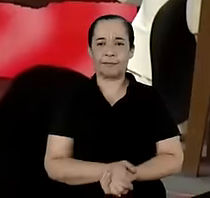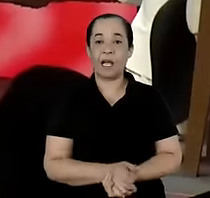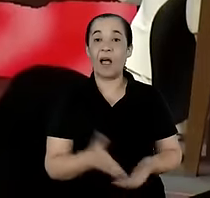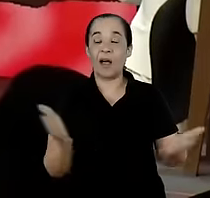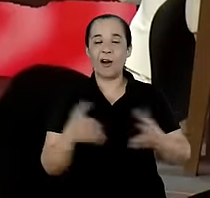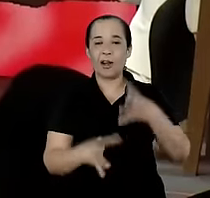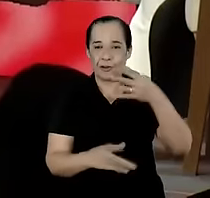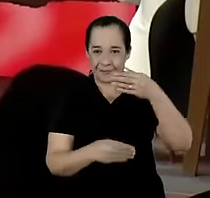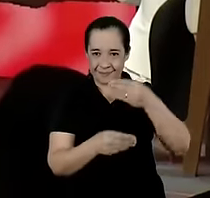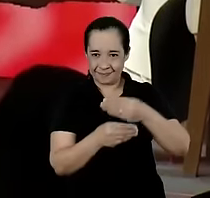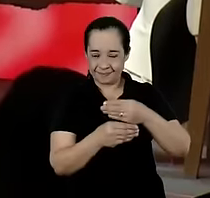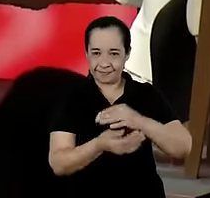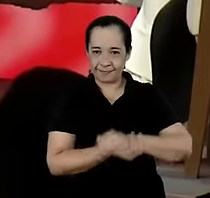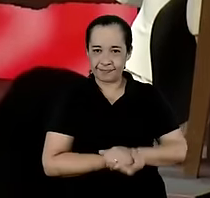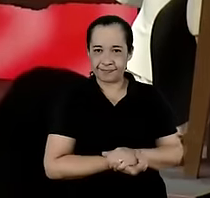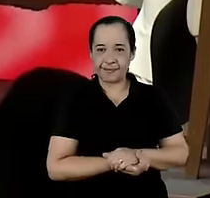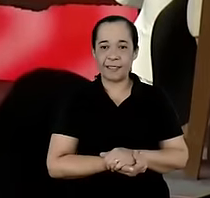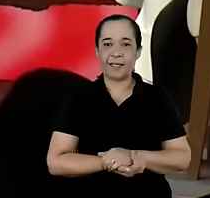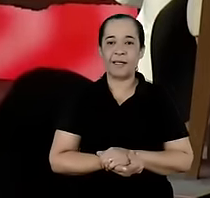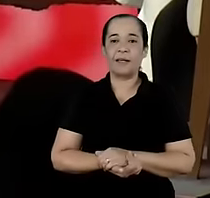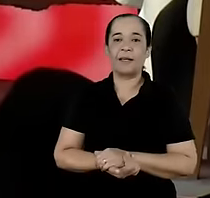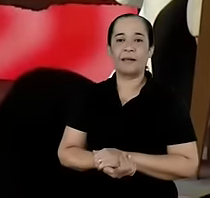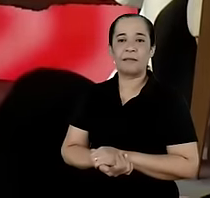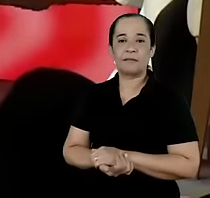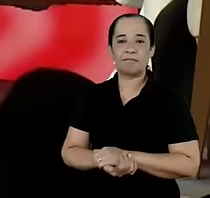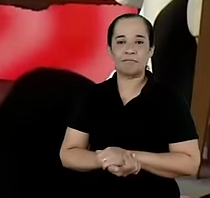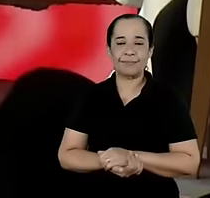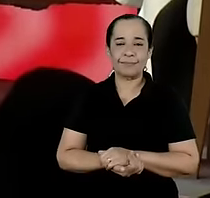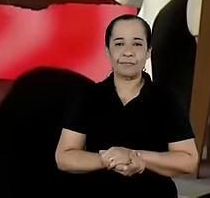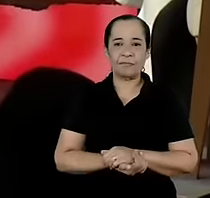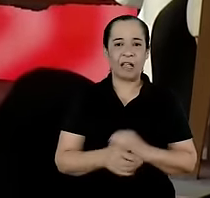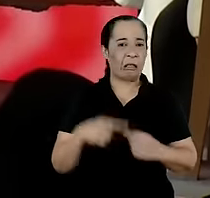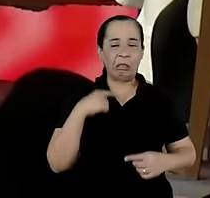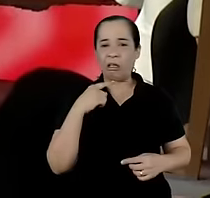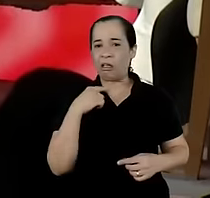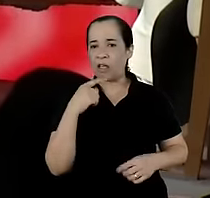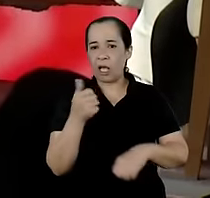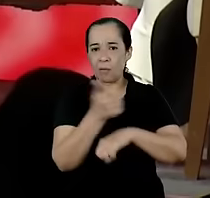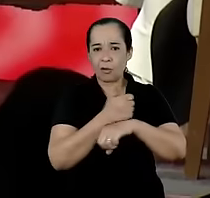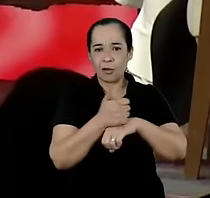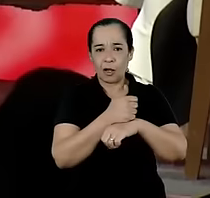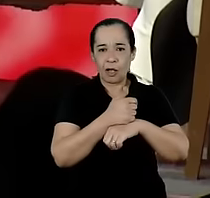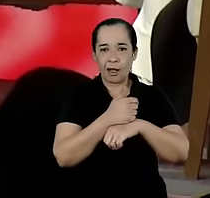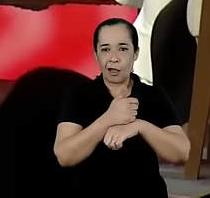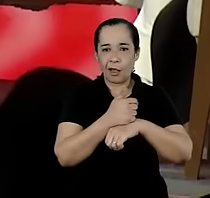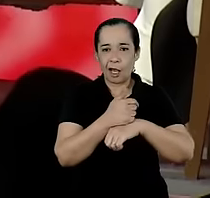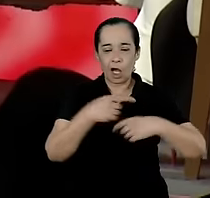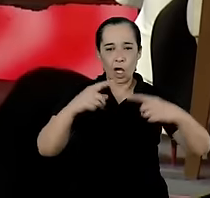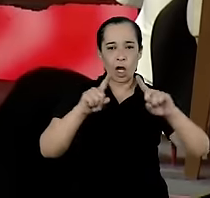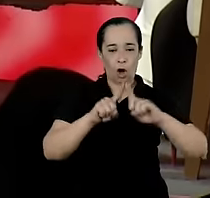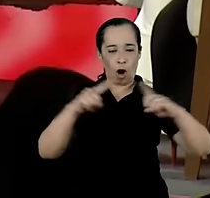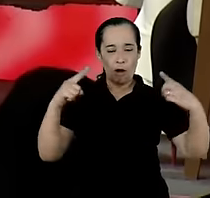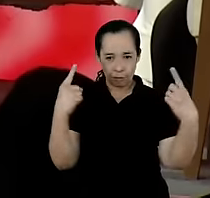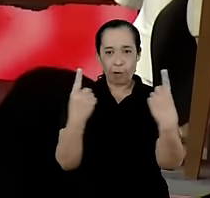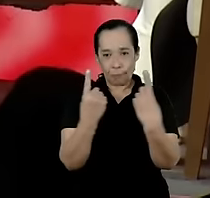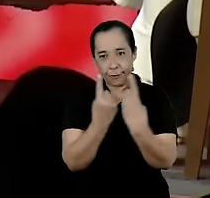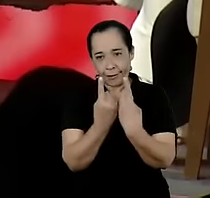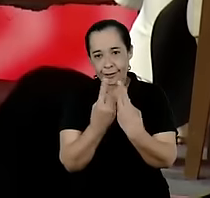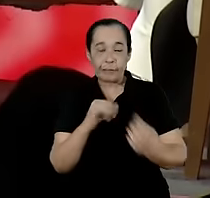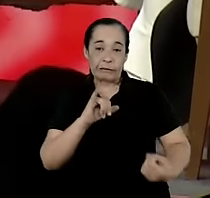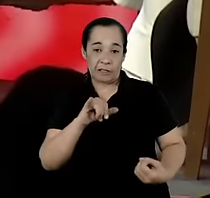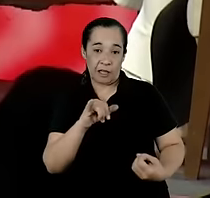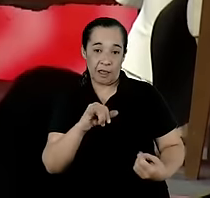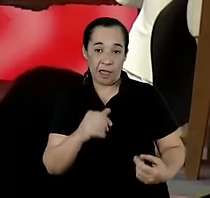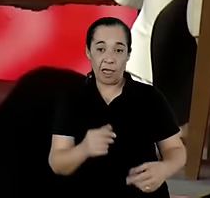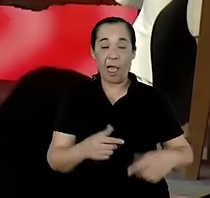assim tem de novo Acho que ninguém aqui é um um especialista em geopolítica né para falar se vai escalar a guerra atual